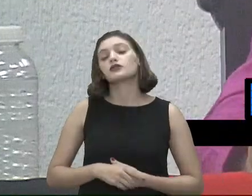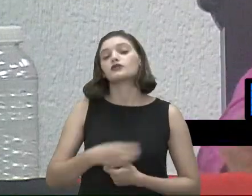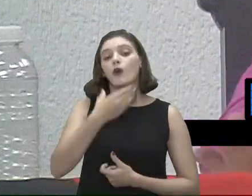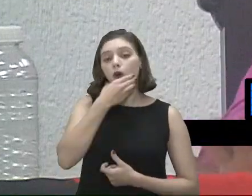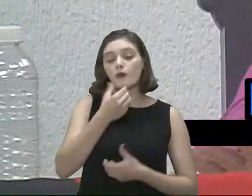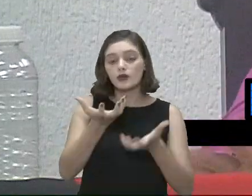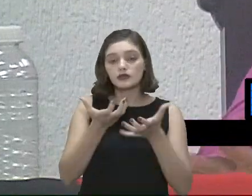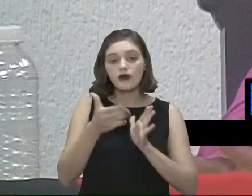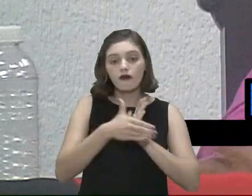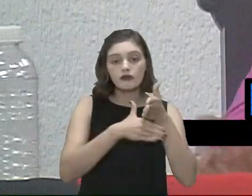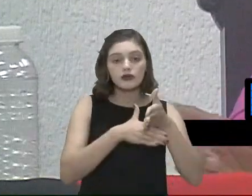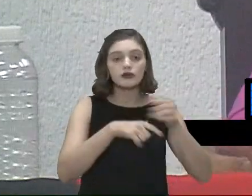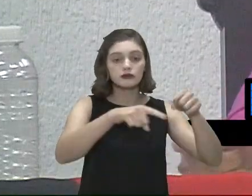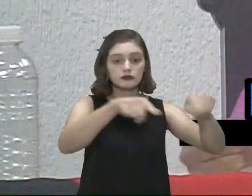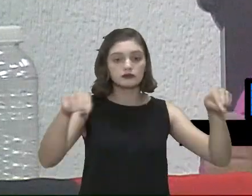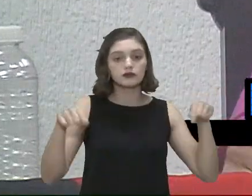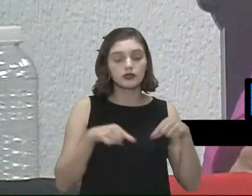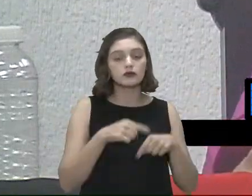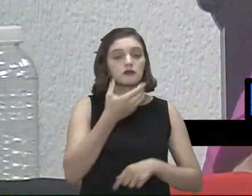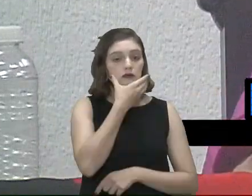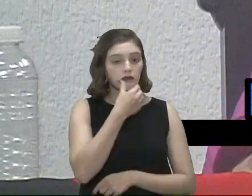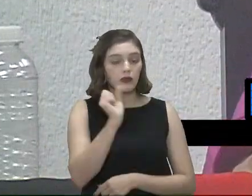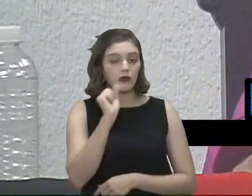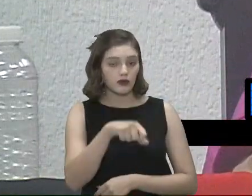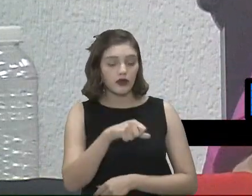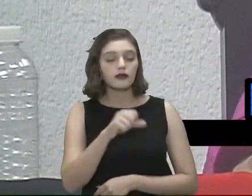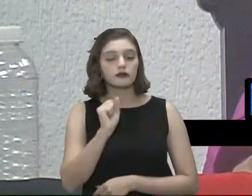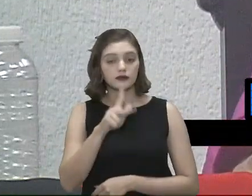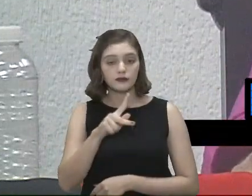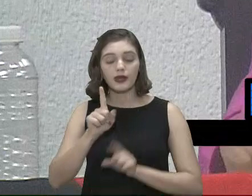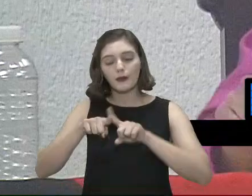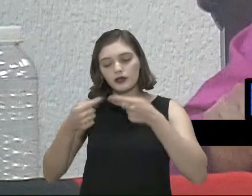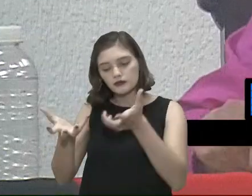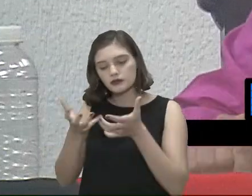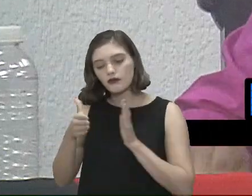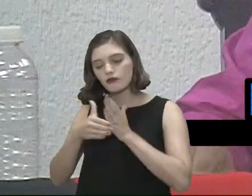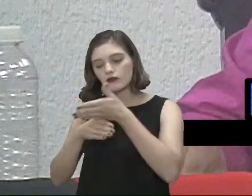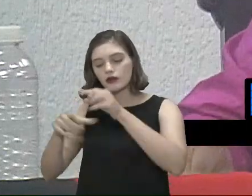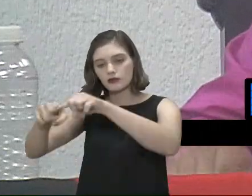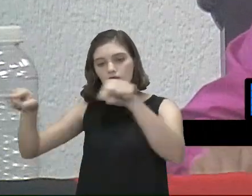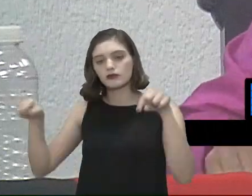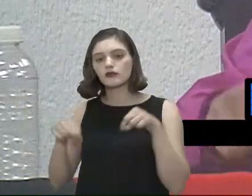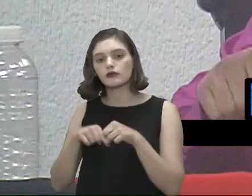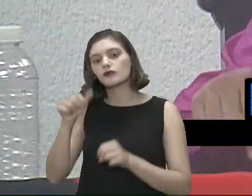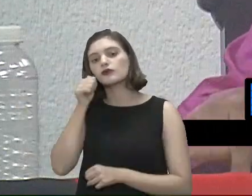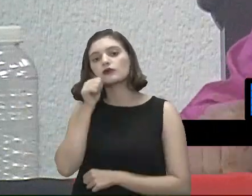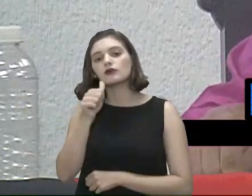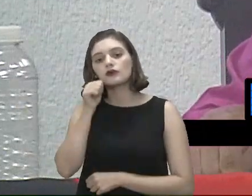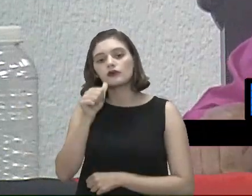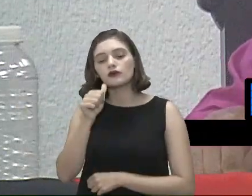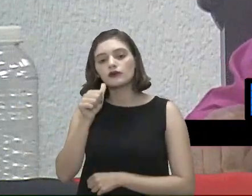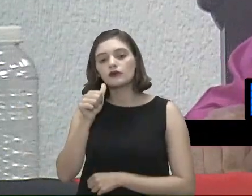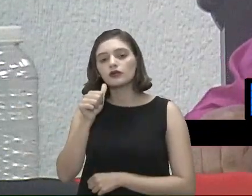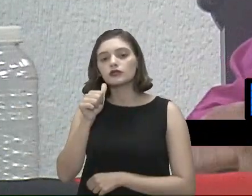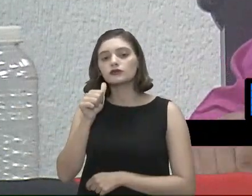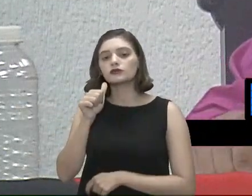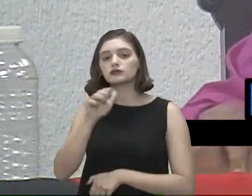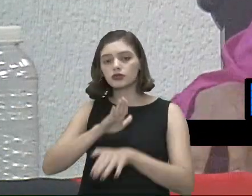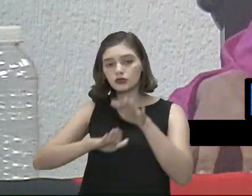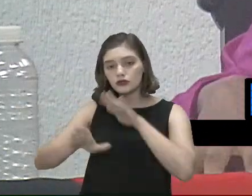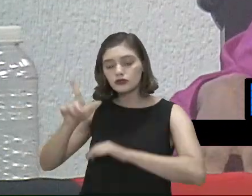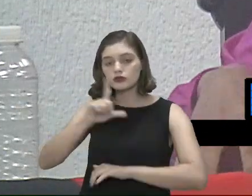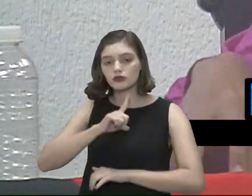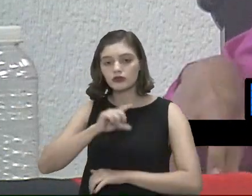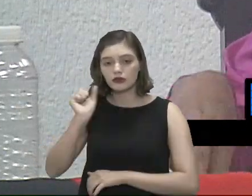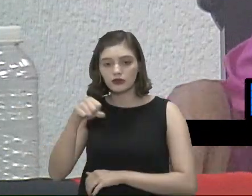quarto masculino, no quarto masculino, mas se eles decidirem estar no quarto feminino, pela questão dos riscos, né, que eles estão,